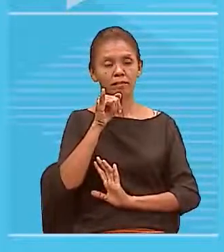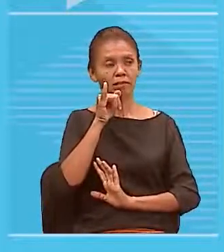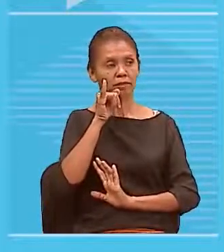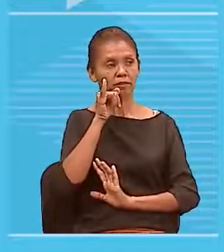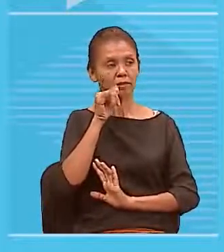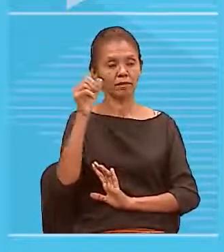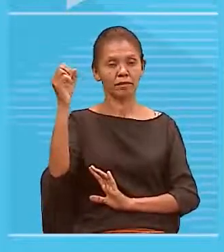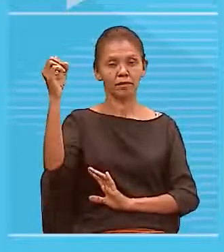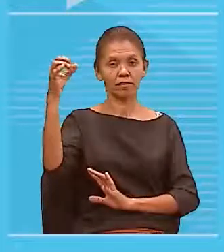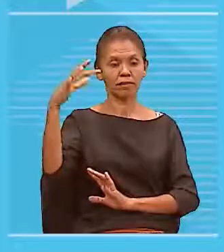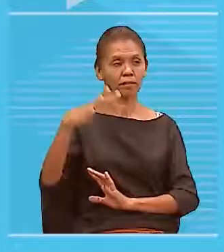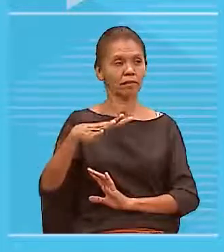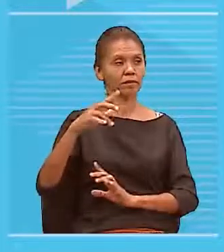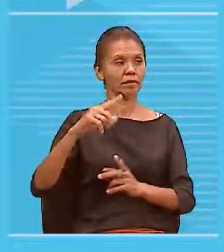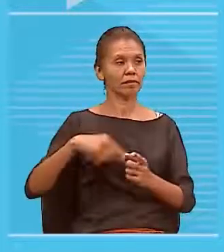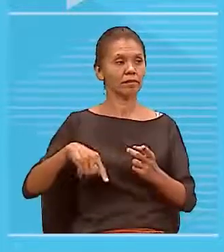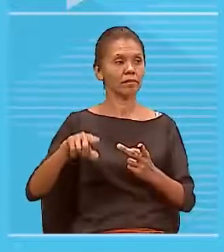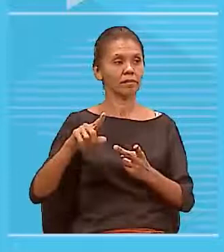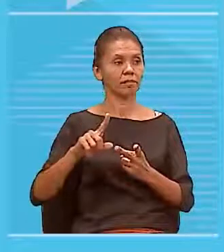luminosidade,